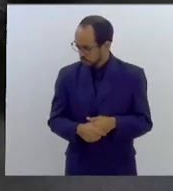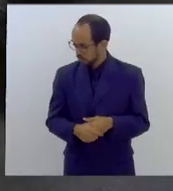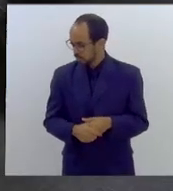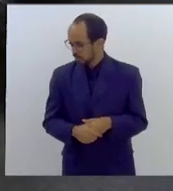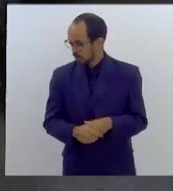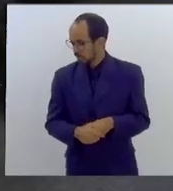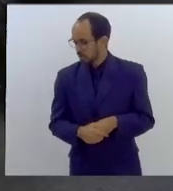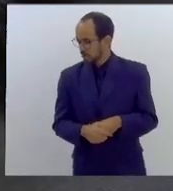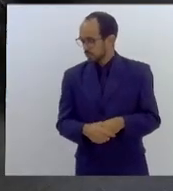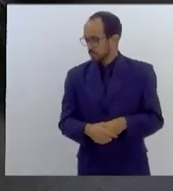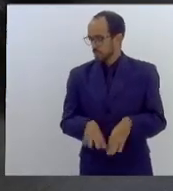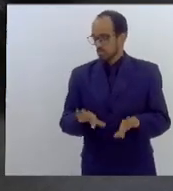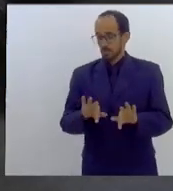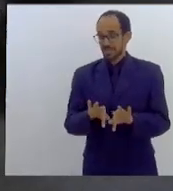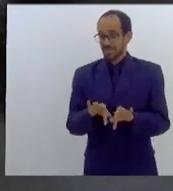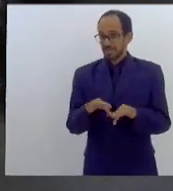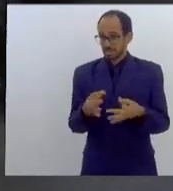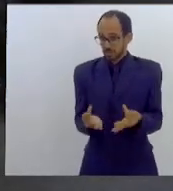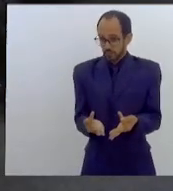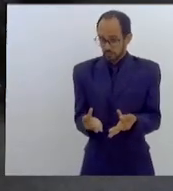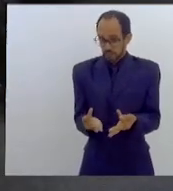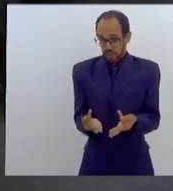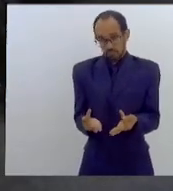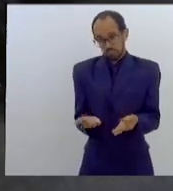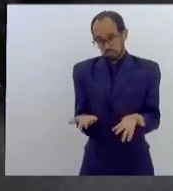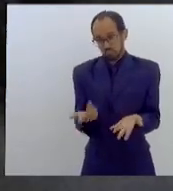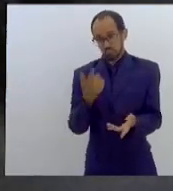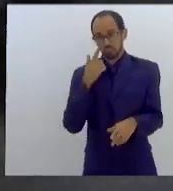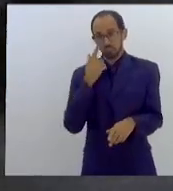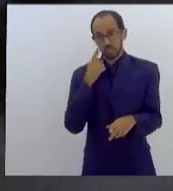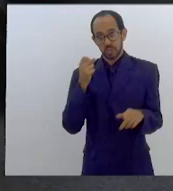para simplificar, ver se isso é possível.